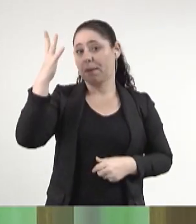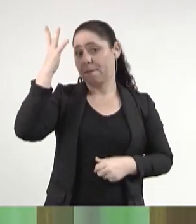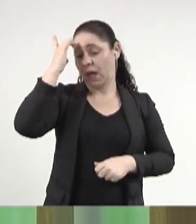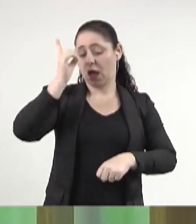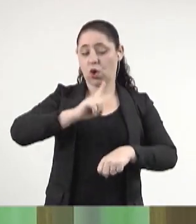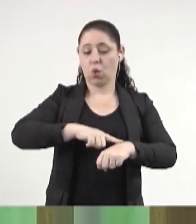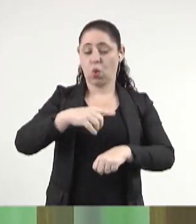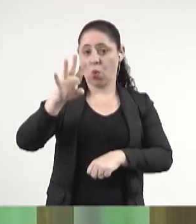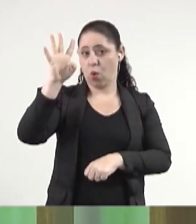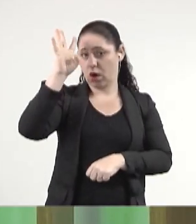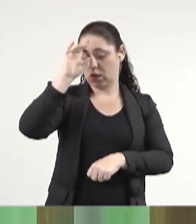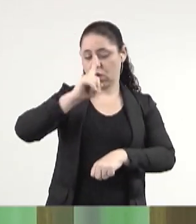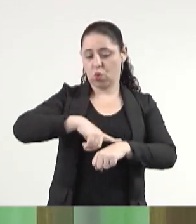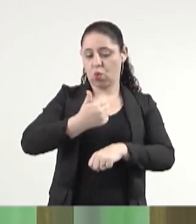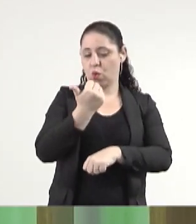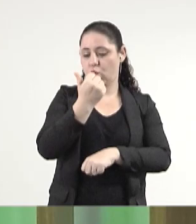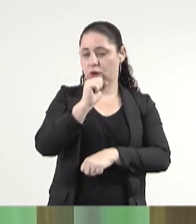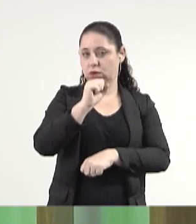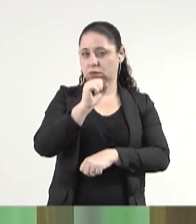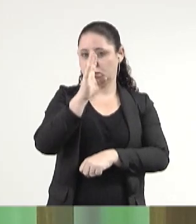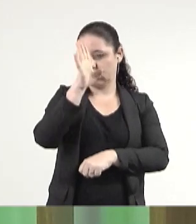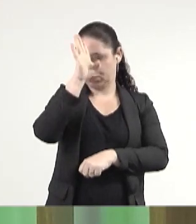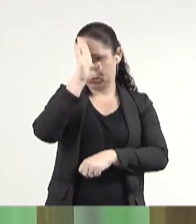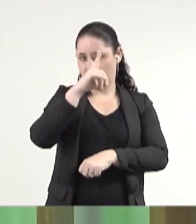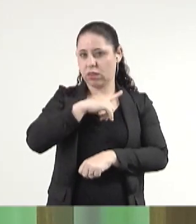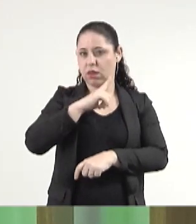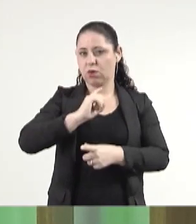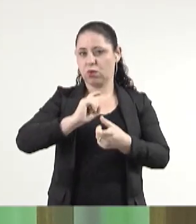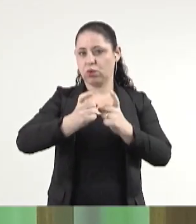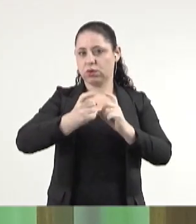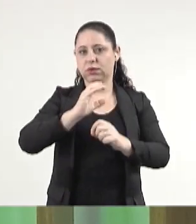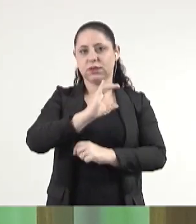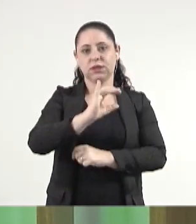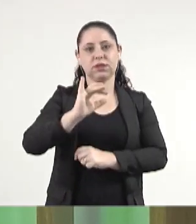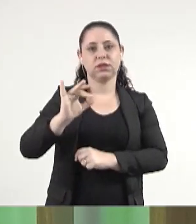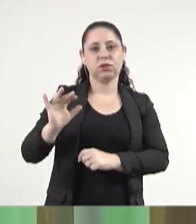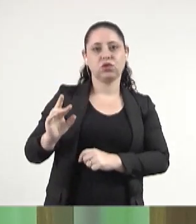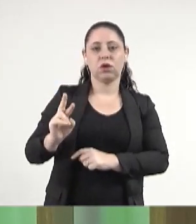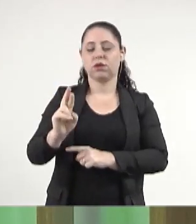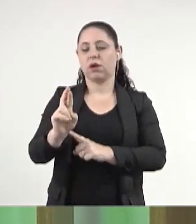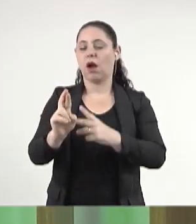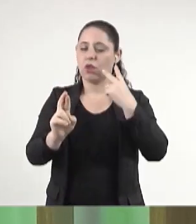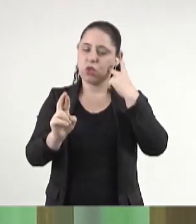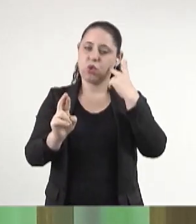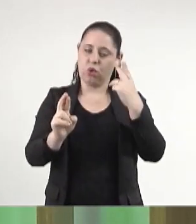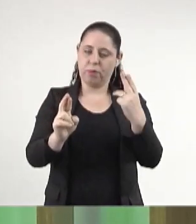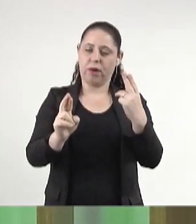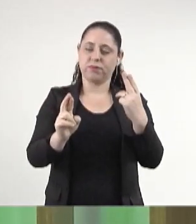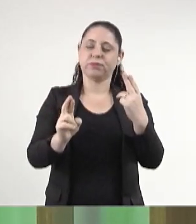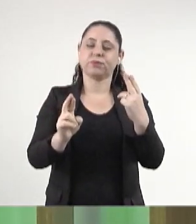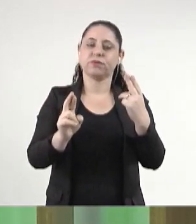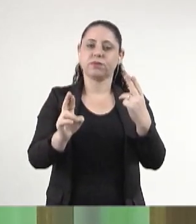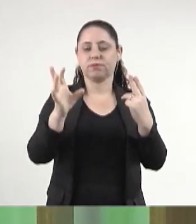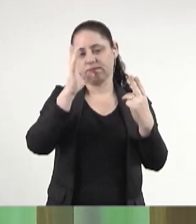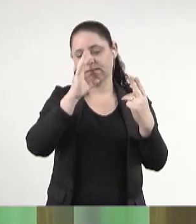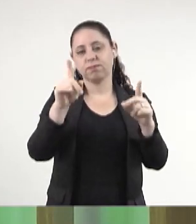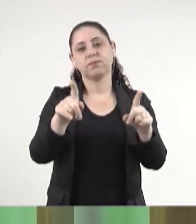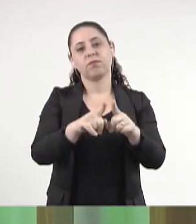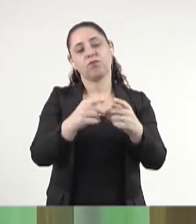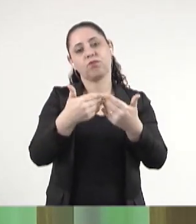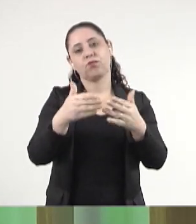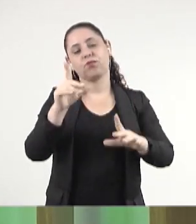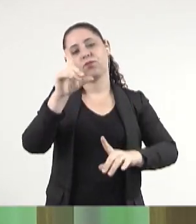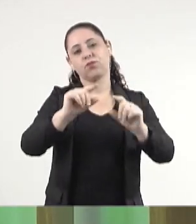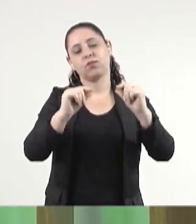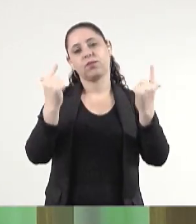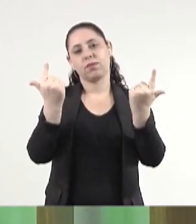Amanhã, quarta-feira, às 8 horas da manhã, também tem reunião ordinária da Comissão de Constituição, Justiça e Redação, que você também acompanha ao